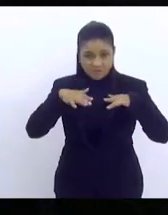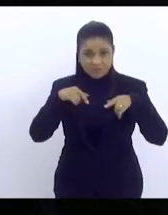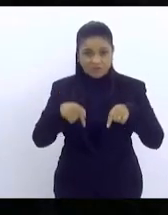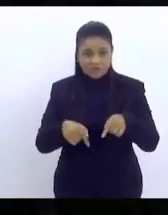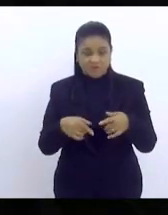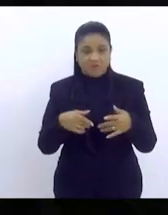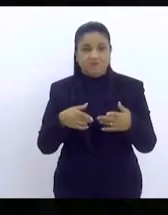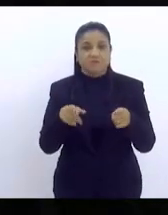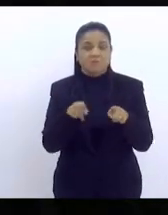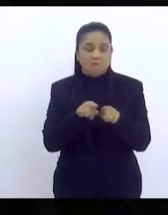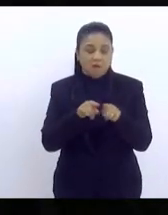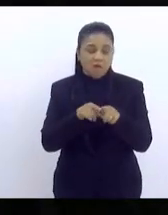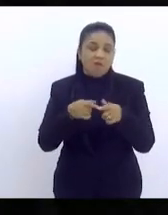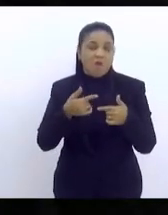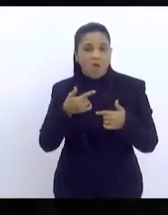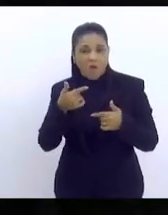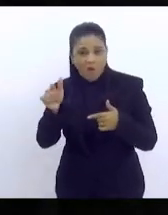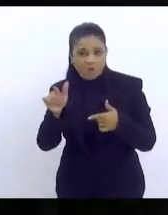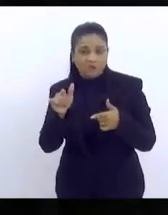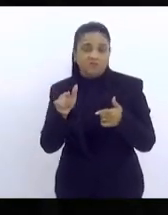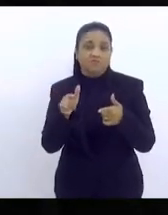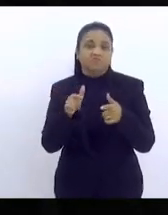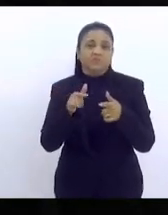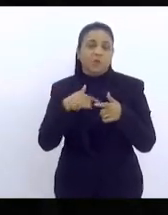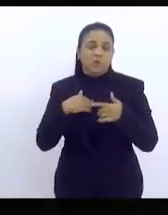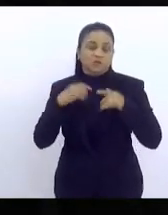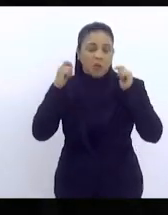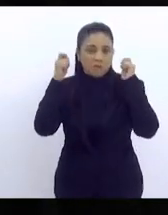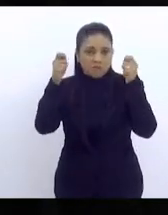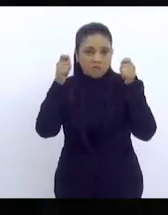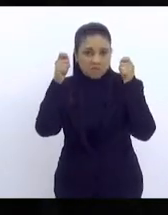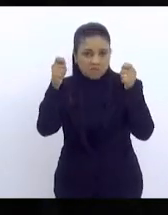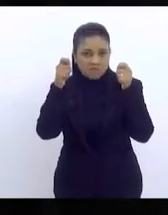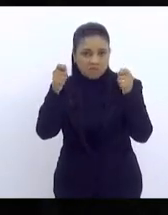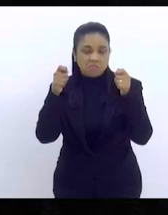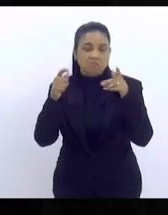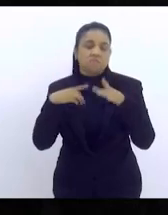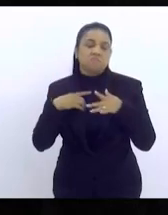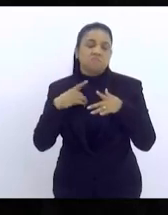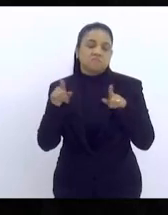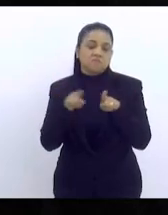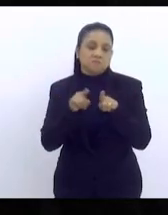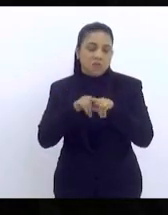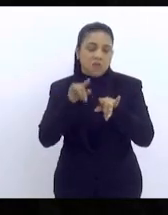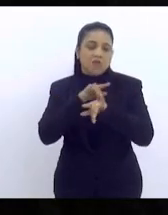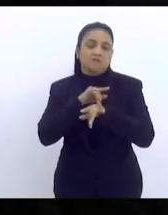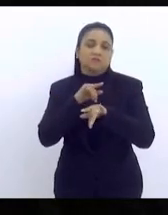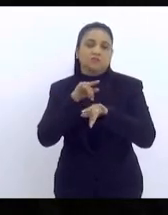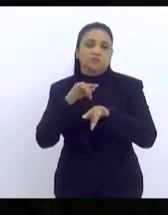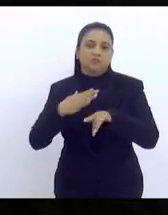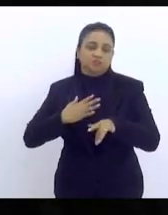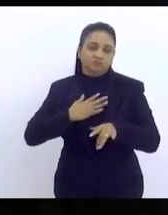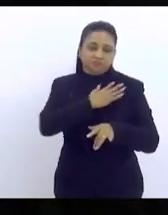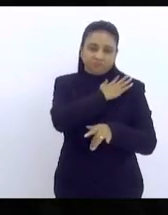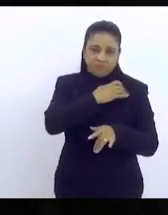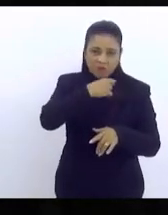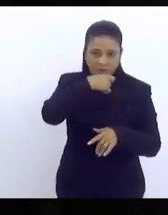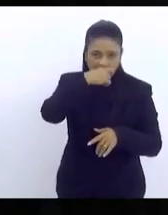eu já me manifestei contra vinda do narco ditador maduro ao nosso país e